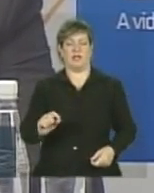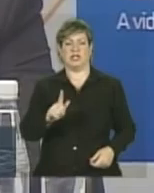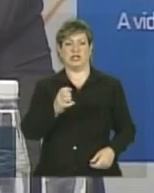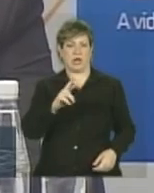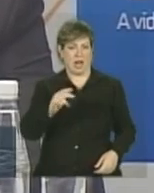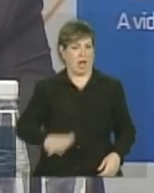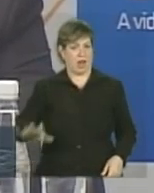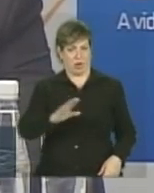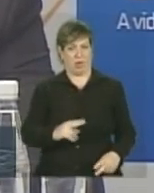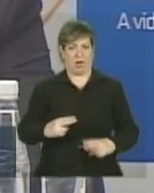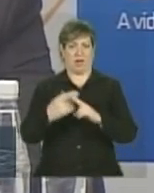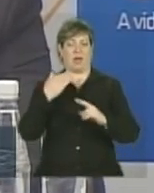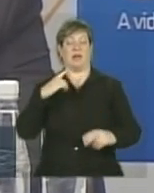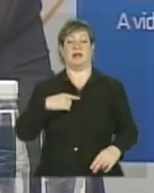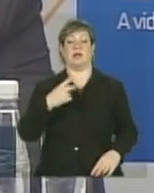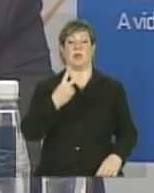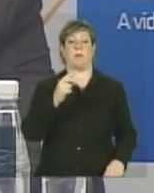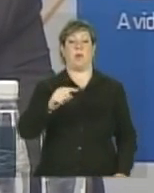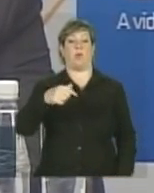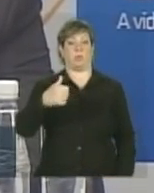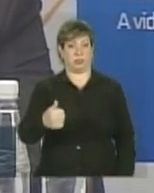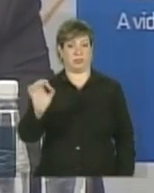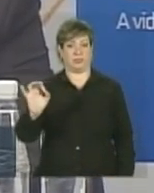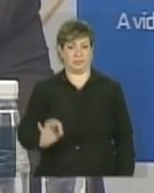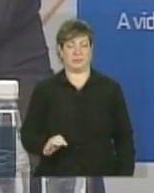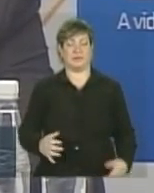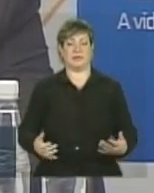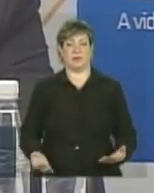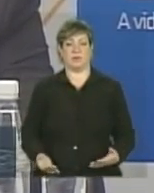da Caixa, nós estamos em 2,1. Quer dizer,